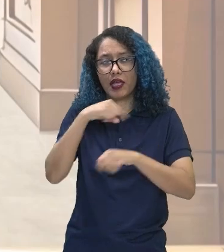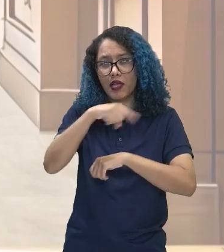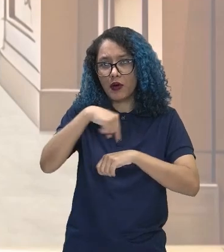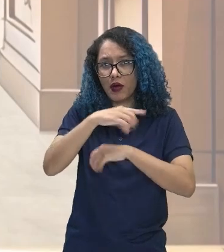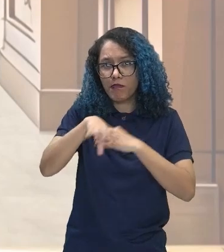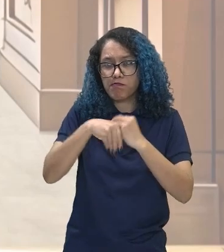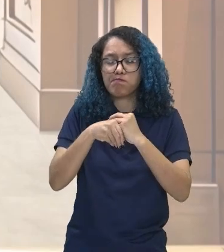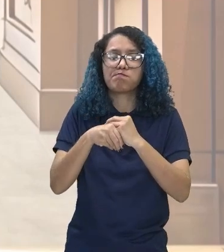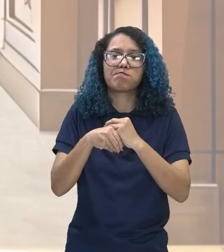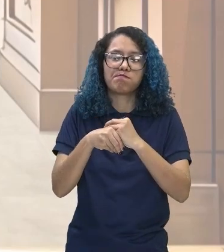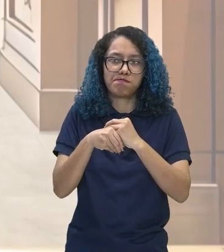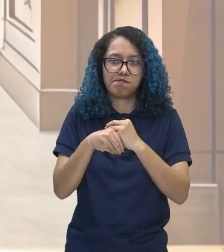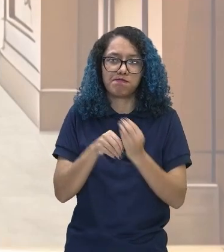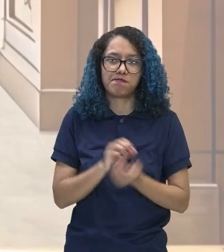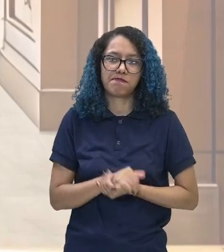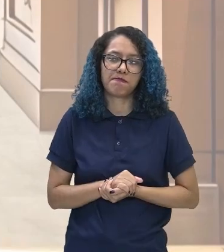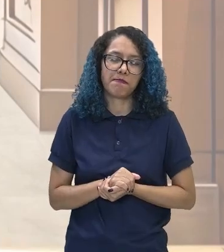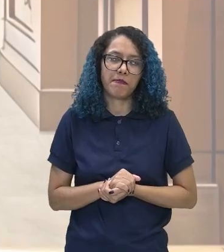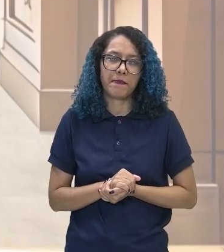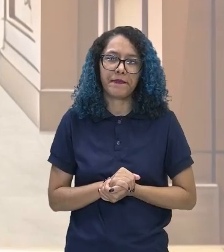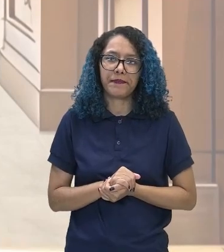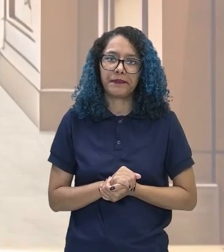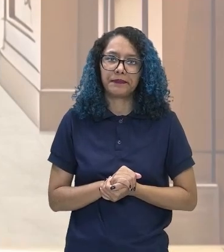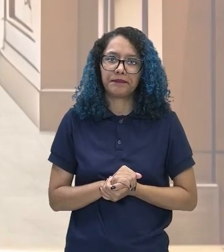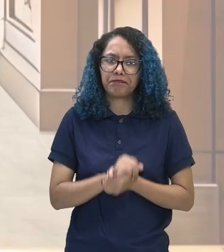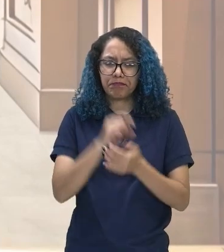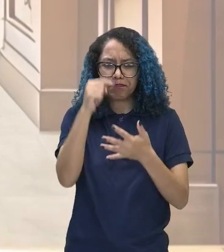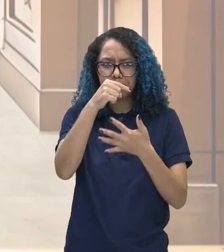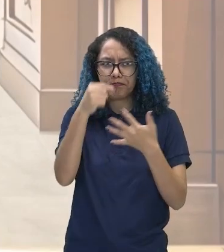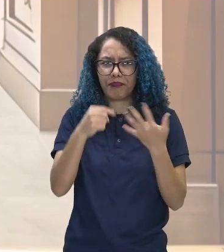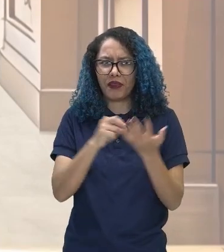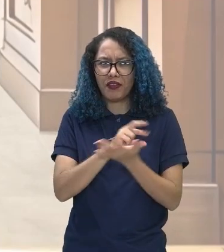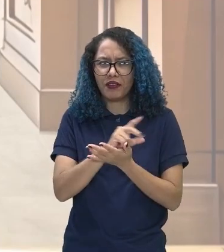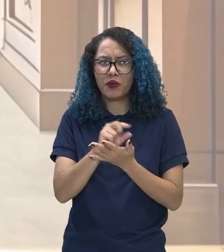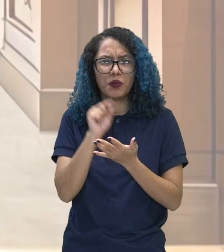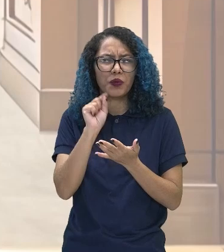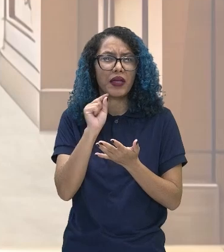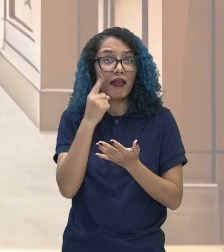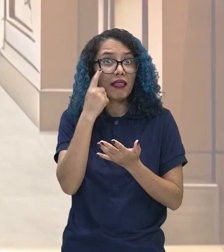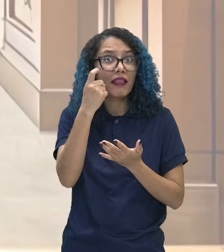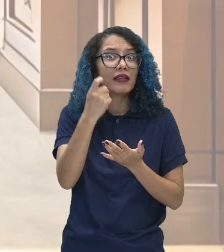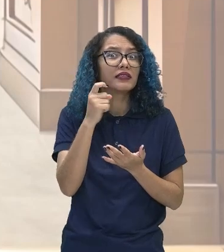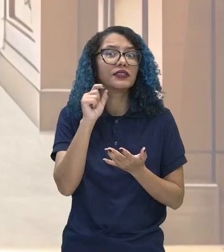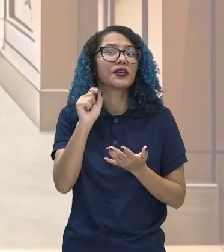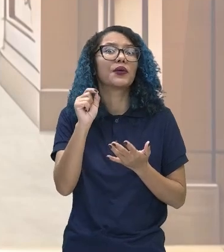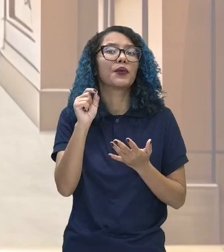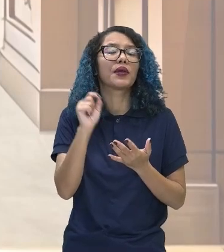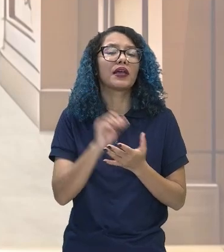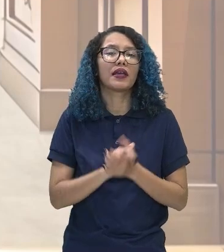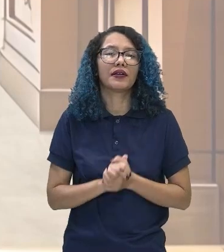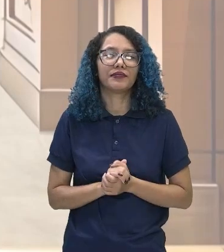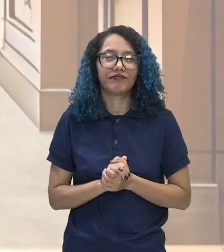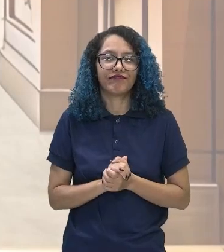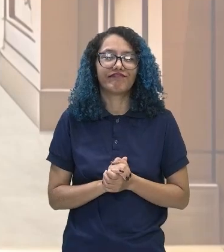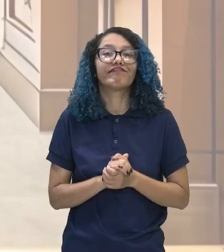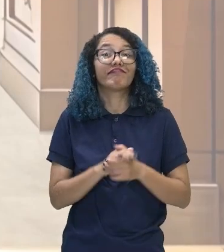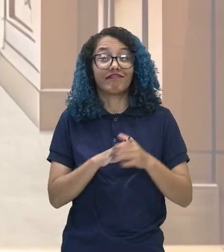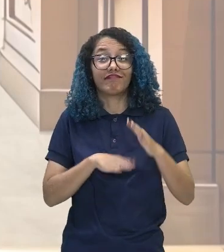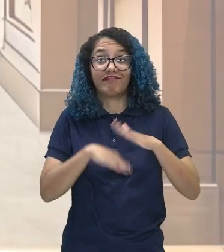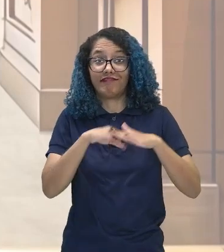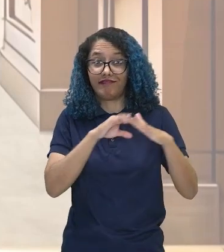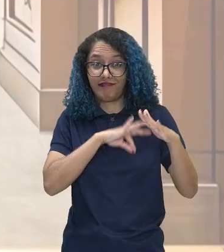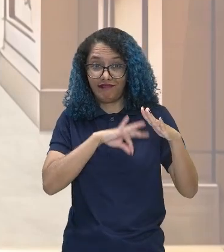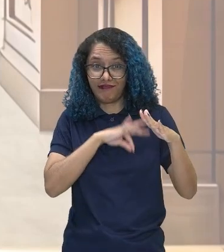só. Todo esse rol que você falou, tem alguns assim que nos chamam muita atenção, né? Sim. Primeiro, salário mínimo, ninguém deve